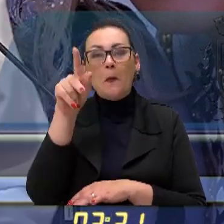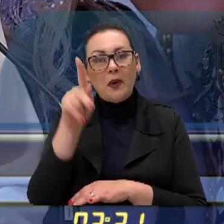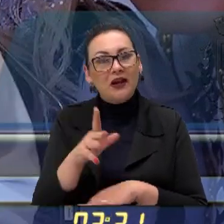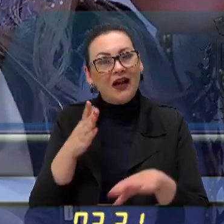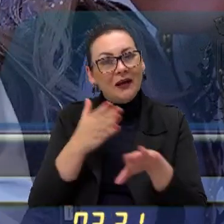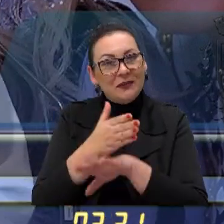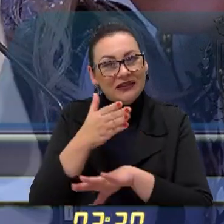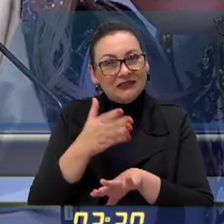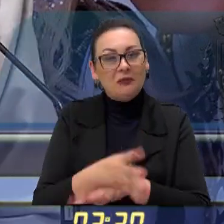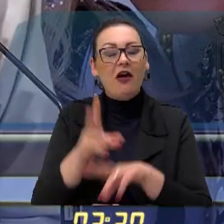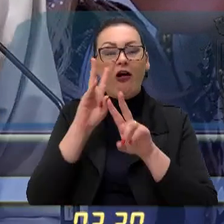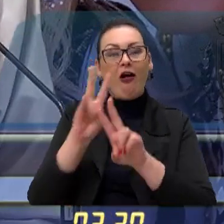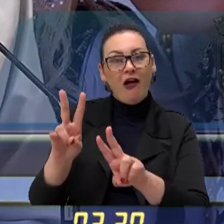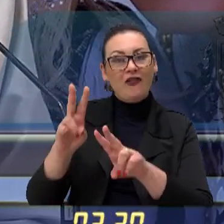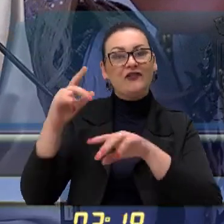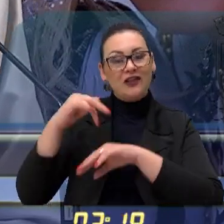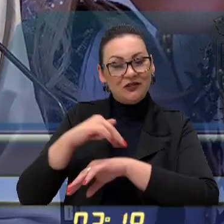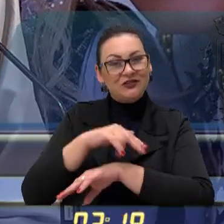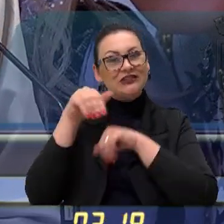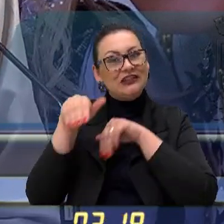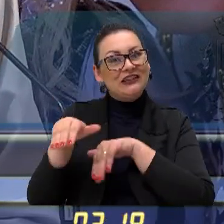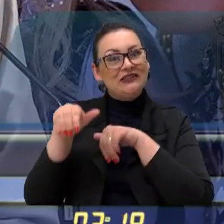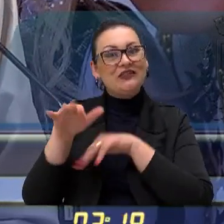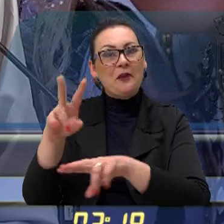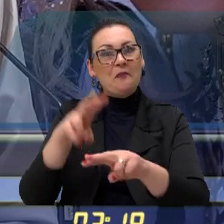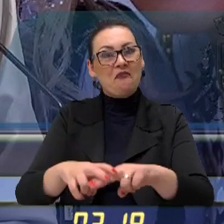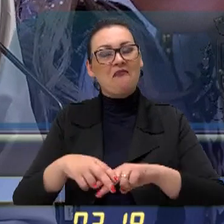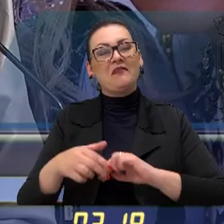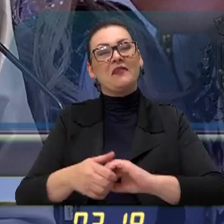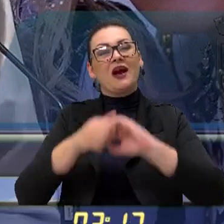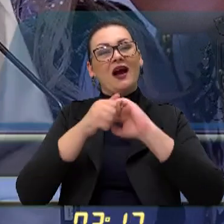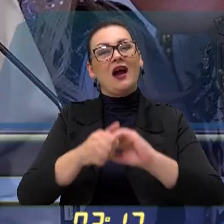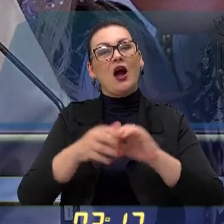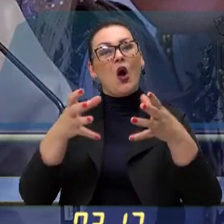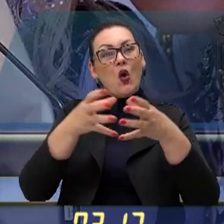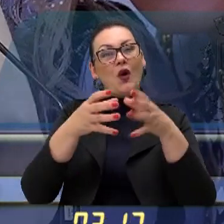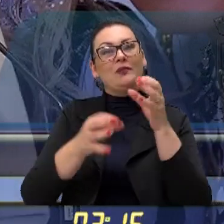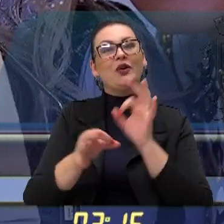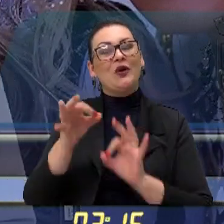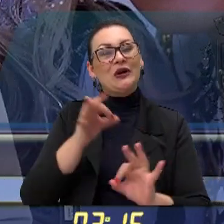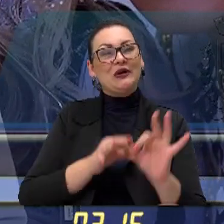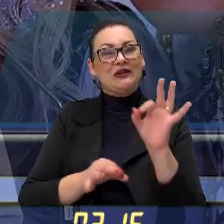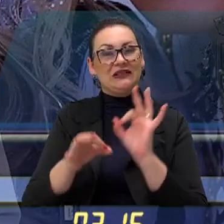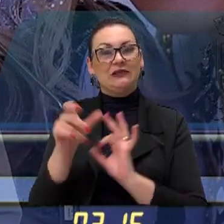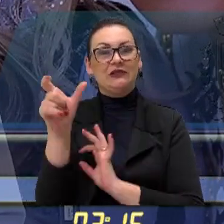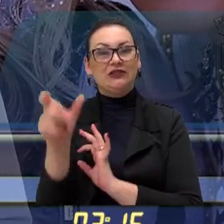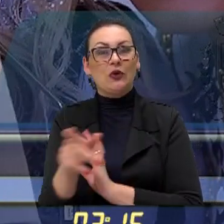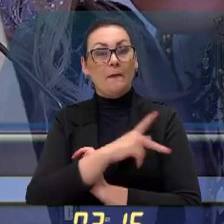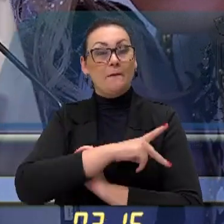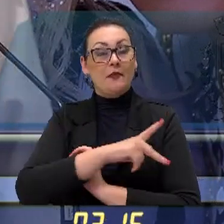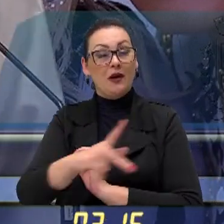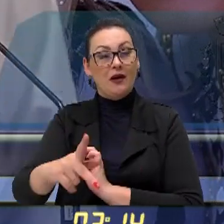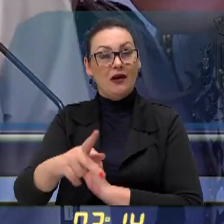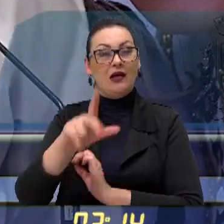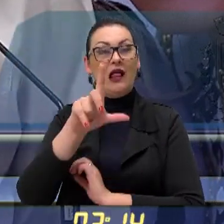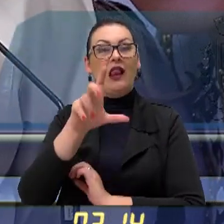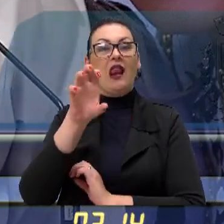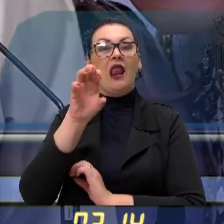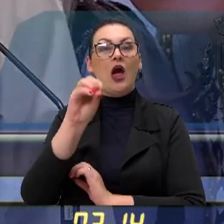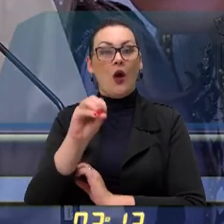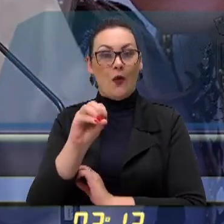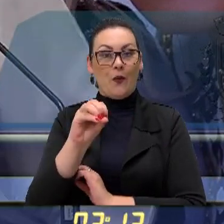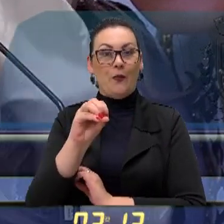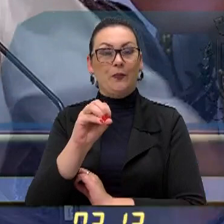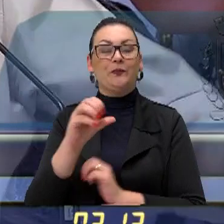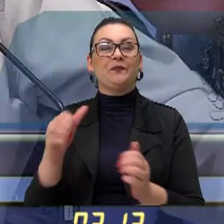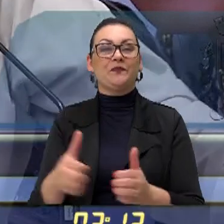presentes assistindo esse desfile. Por isso, os nossos cumprimentos à comissão organizadora, na pessoa do presidente da SEMP, Léo Schwingo, do